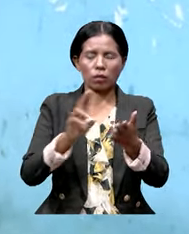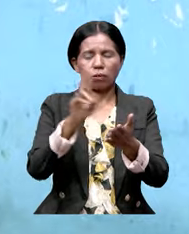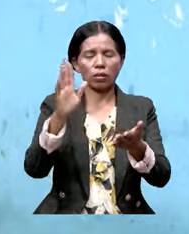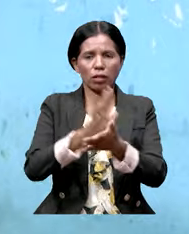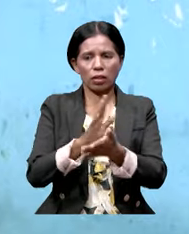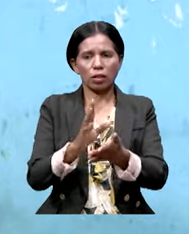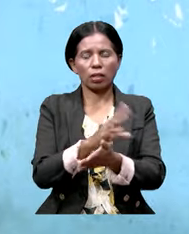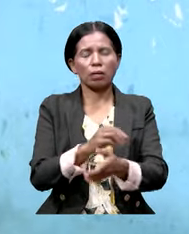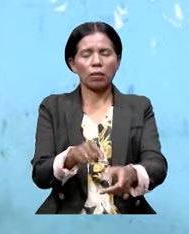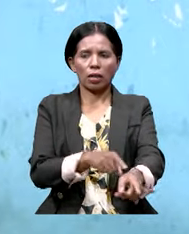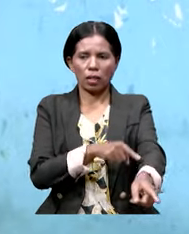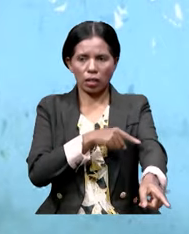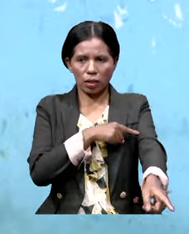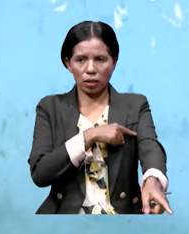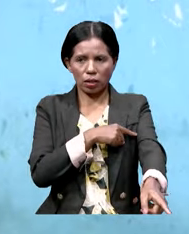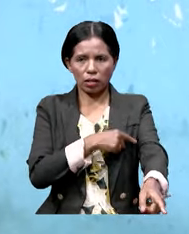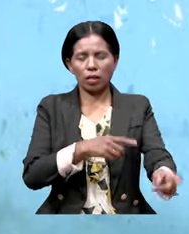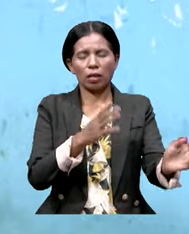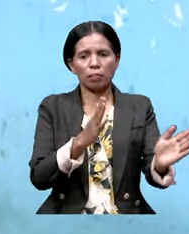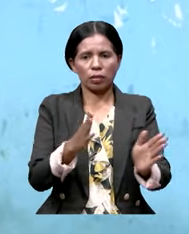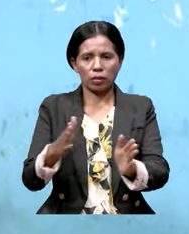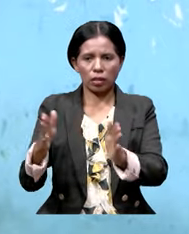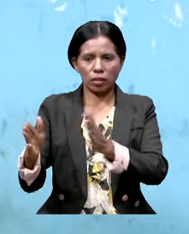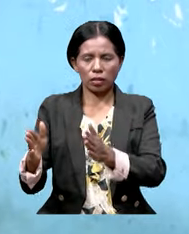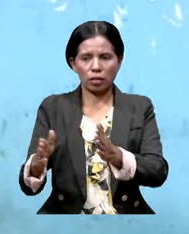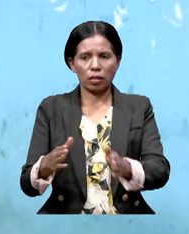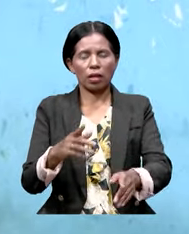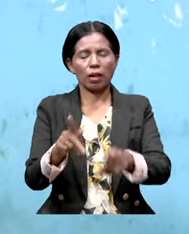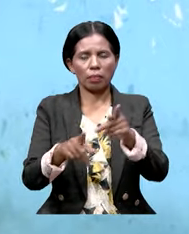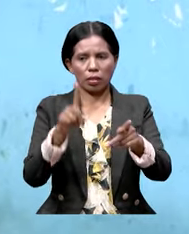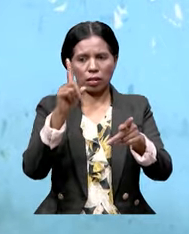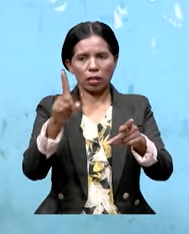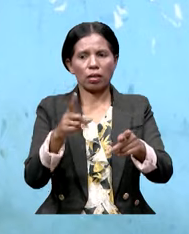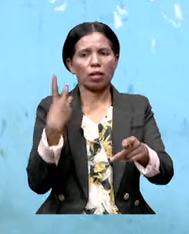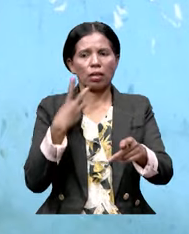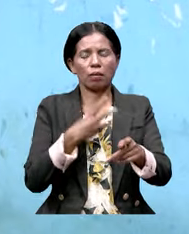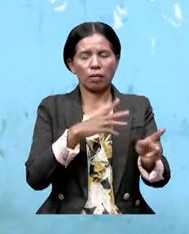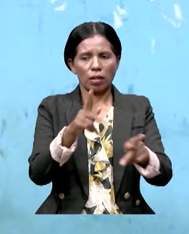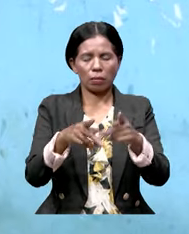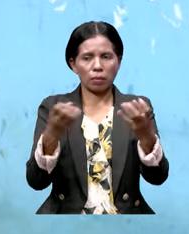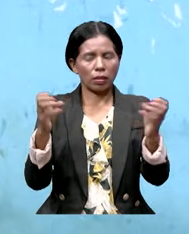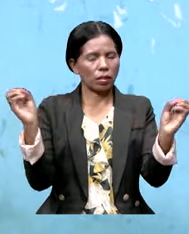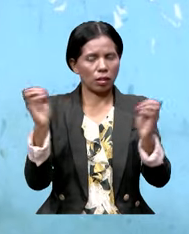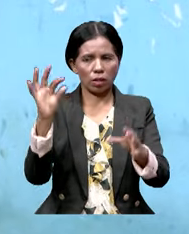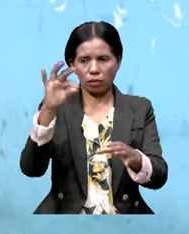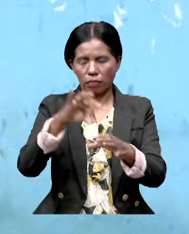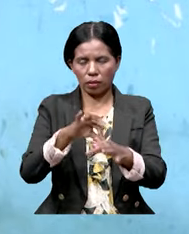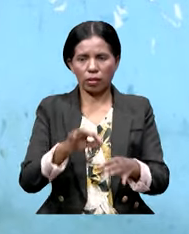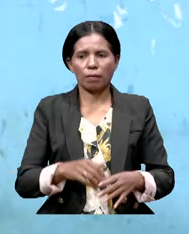ne memperlambat proses ida be kada be elitor ne anto aminia populasi sambarak malabota